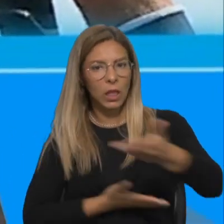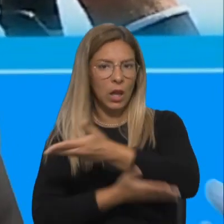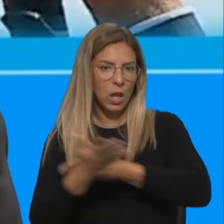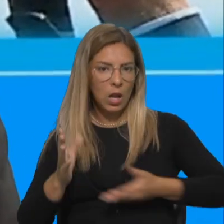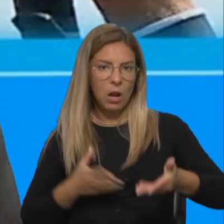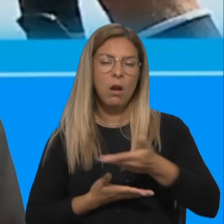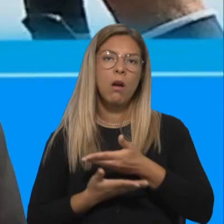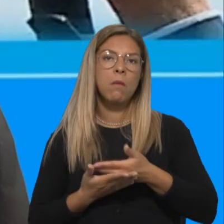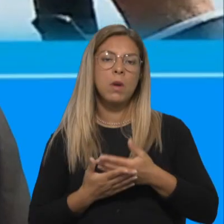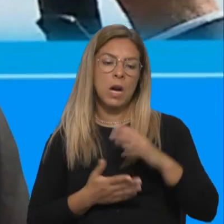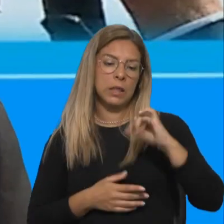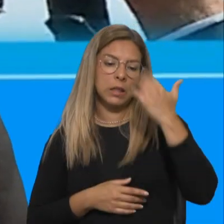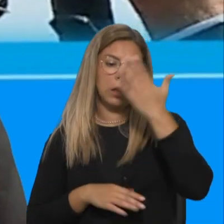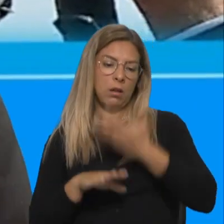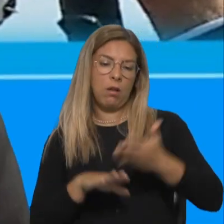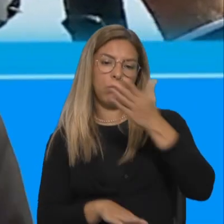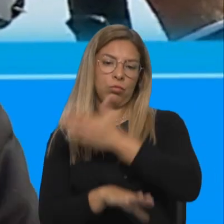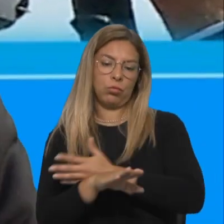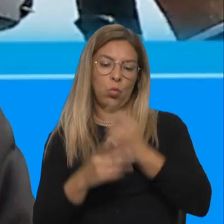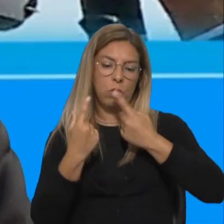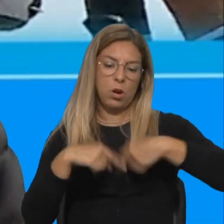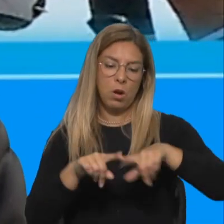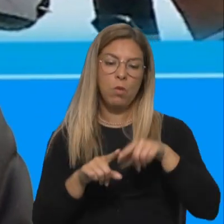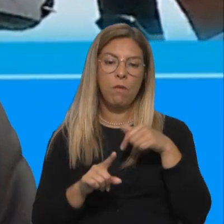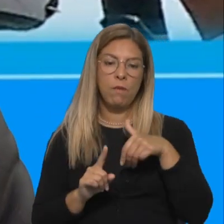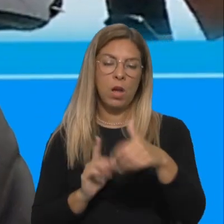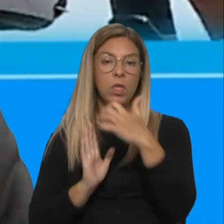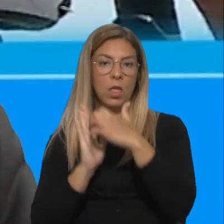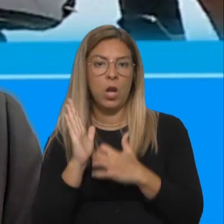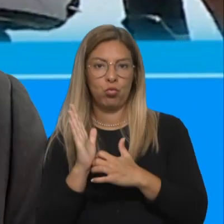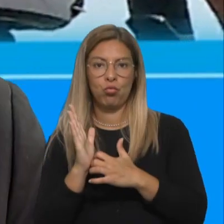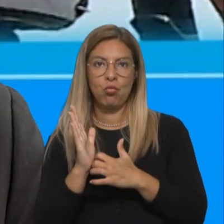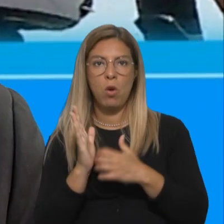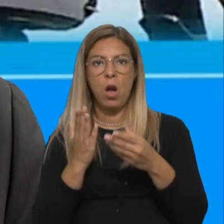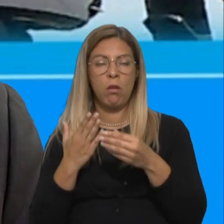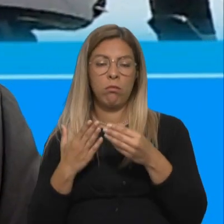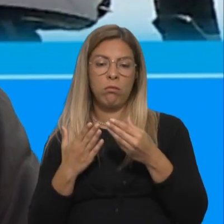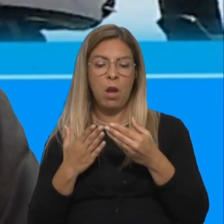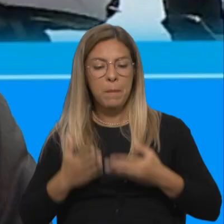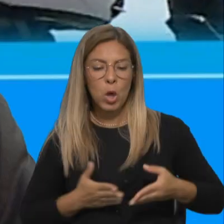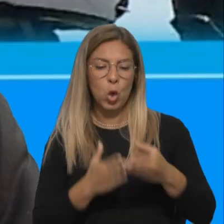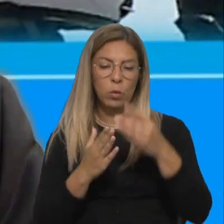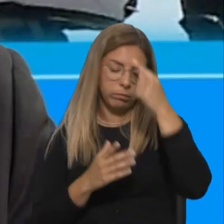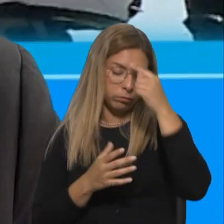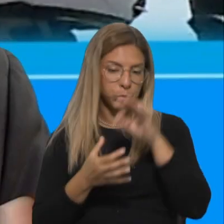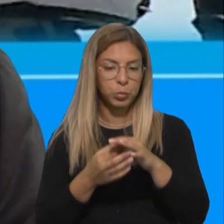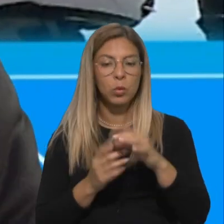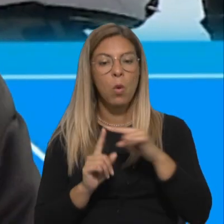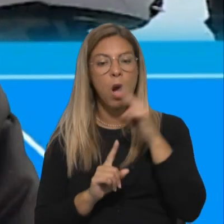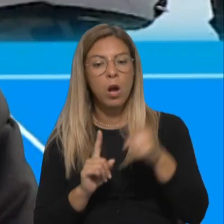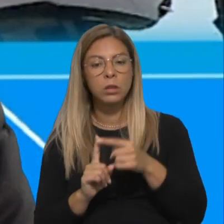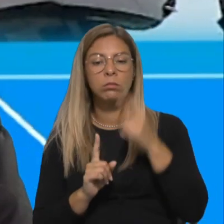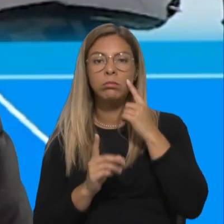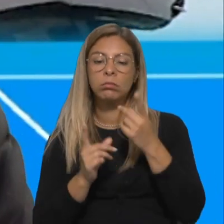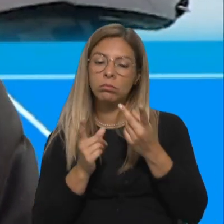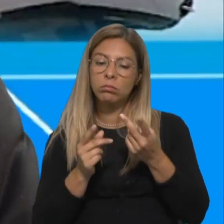oração dos 15 dias anteriores. Para cada reunião temos uns textozinhos que nos ajudam a uma orientação de vida, que escolhemos o que é que vamos rezar em cada ano. No meu grupo, por exemplo, este ano